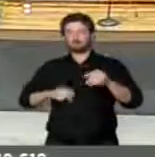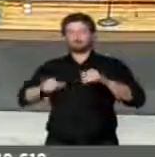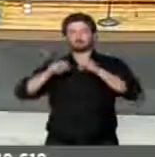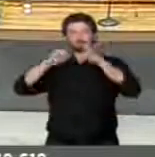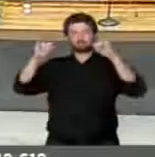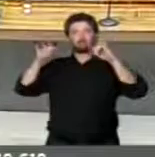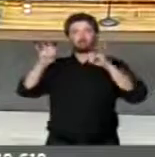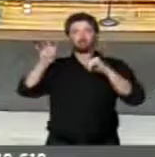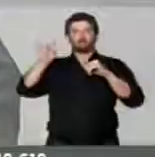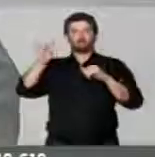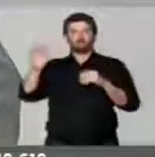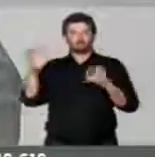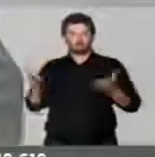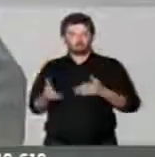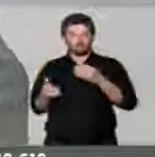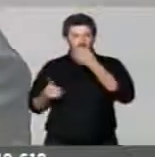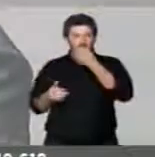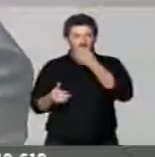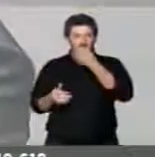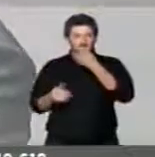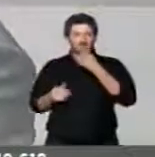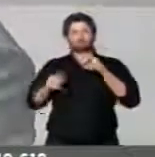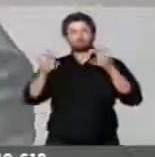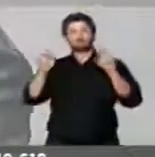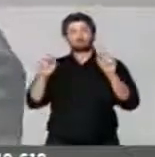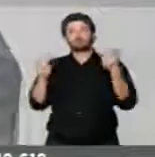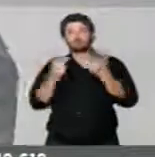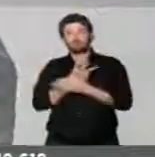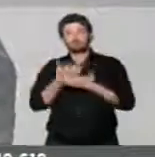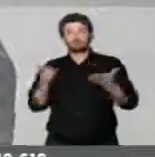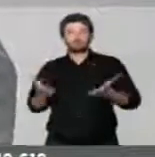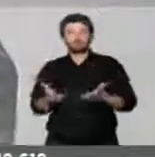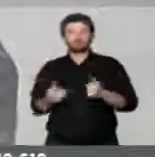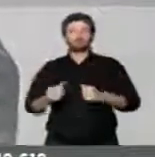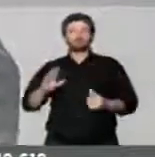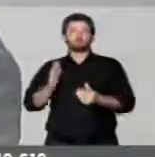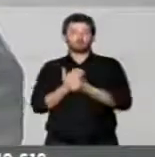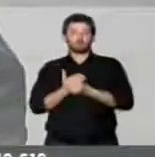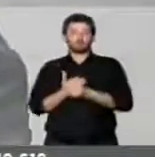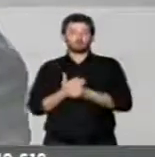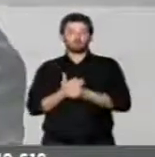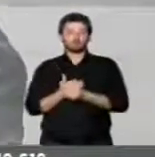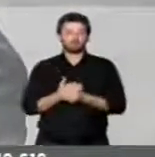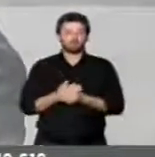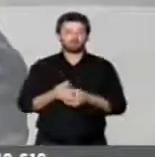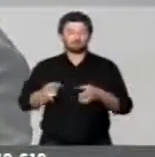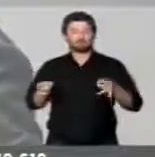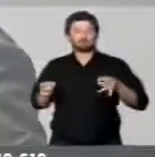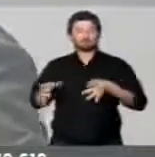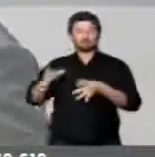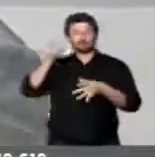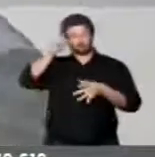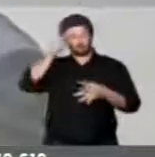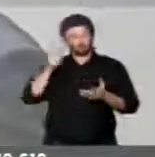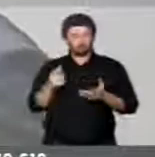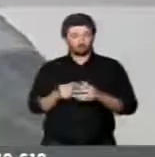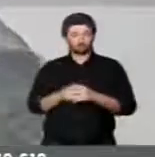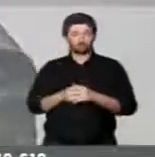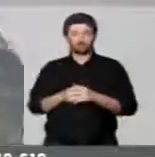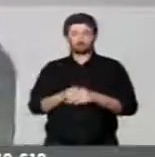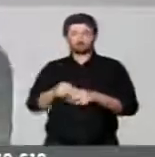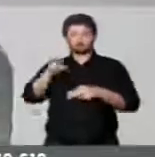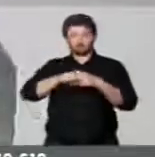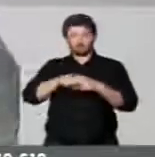ao vivo, nesse momento, sobre a repercussão do processo e da renúncia de Eduardo Cunha. Nessa